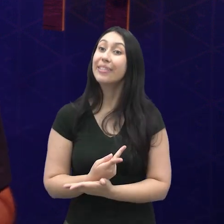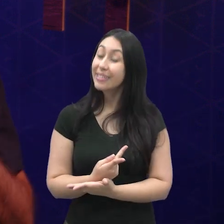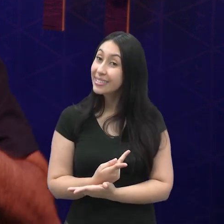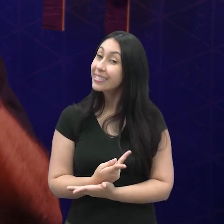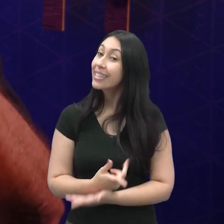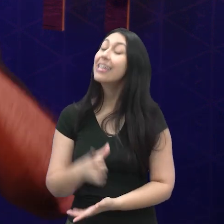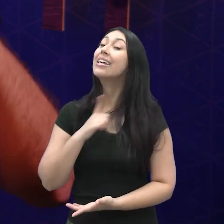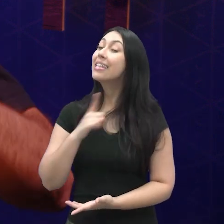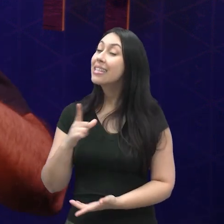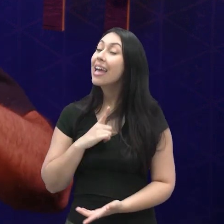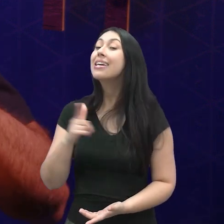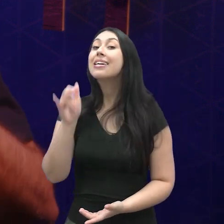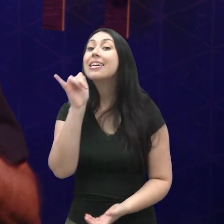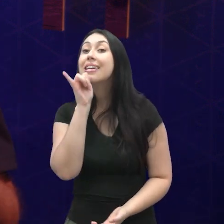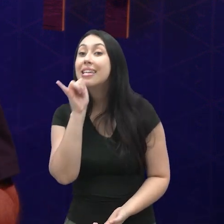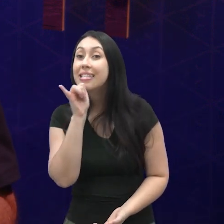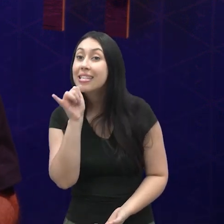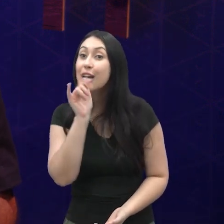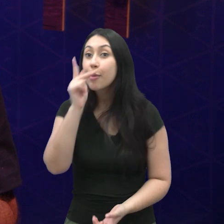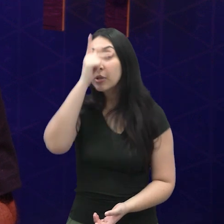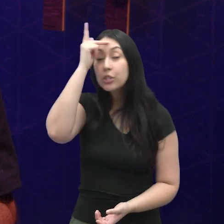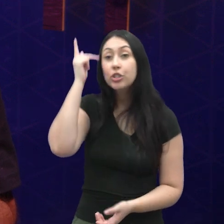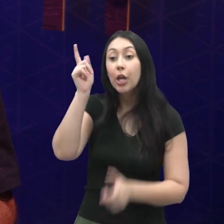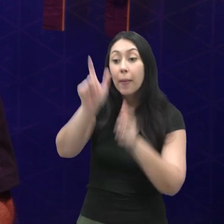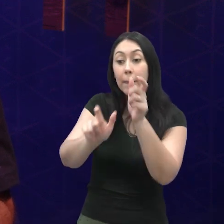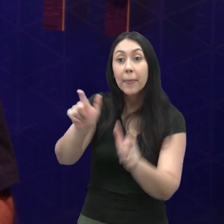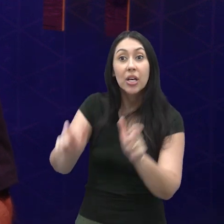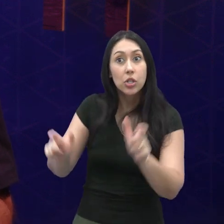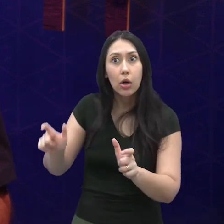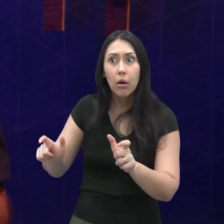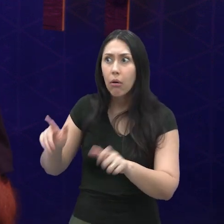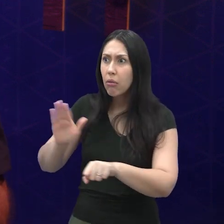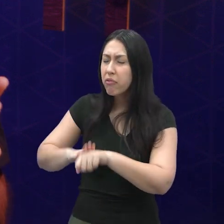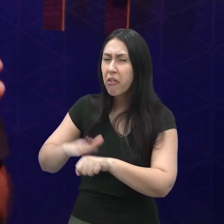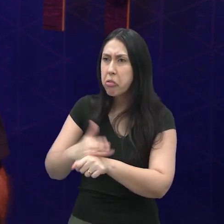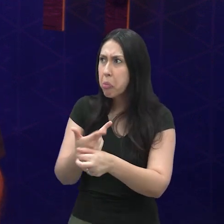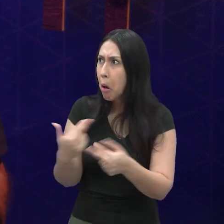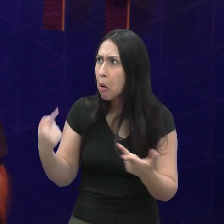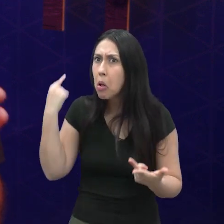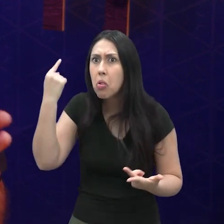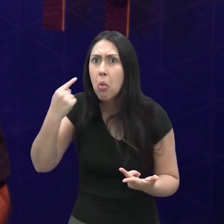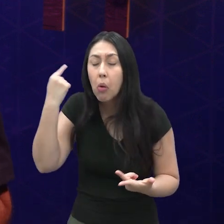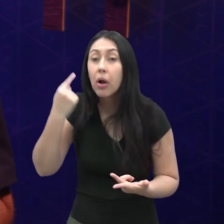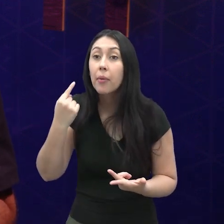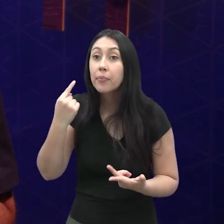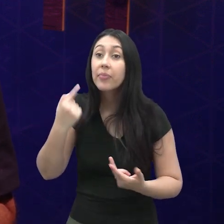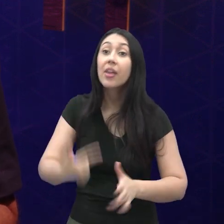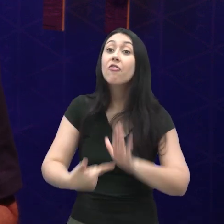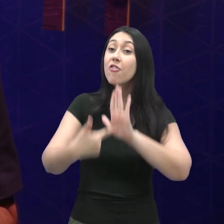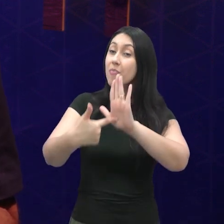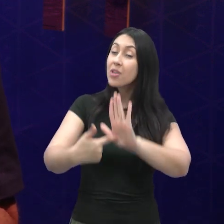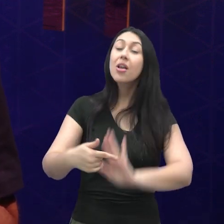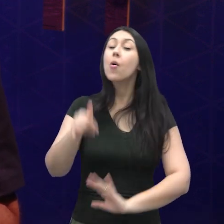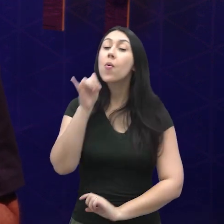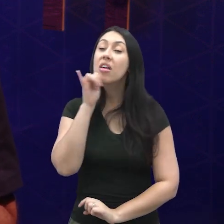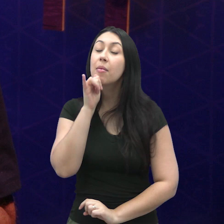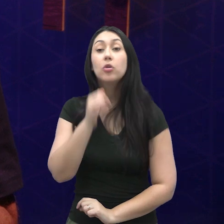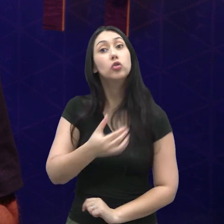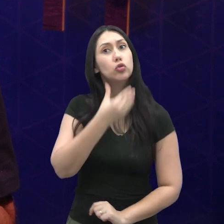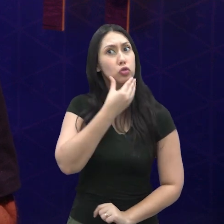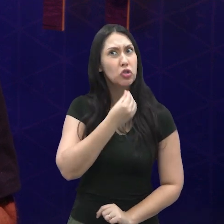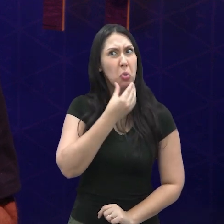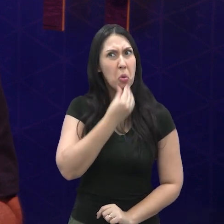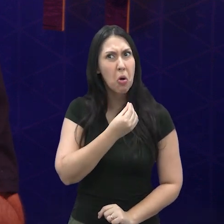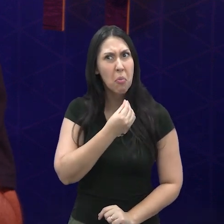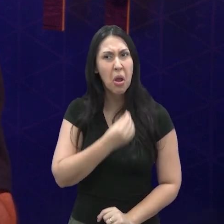a gente tem exemplos, né? De pessoas que estão fazendo umas coisas mirabolantes. A gente vai dar um exemplo aqui de um